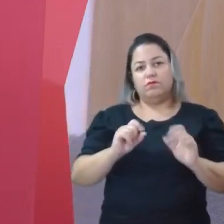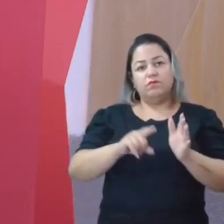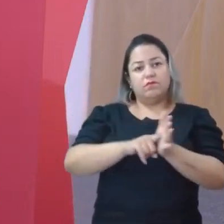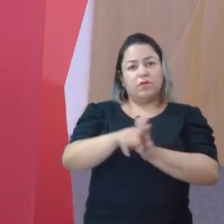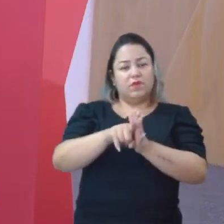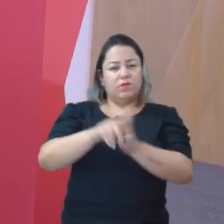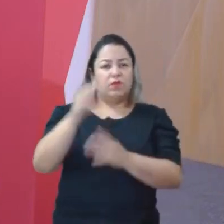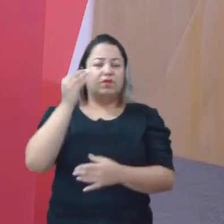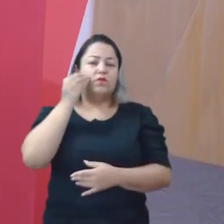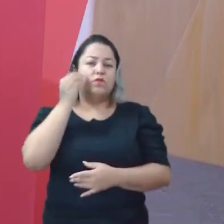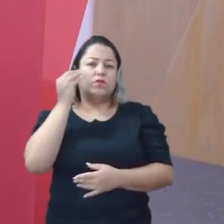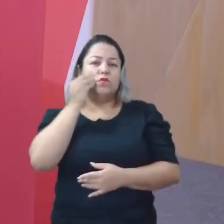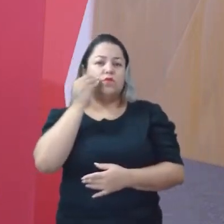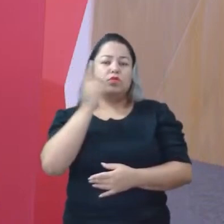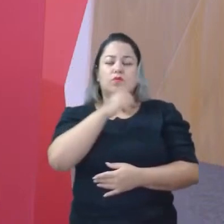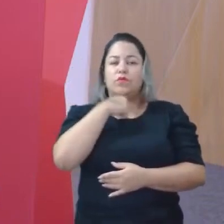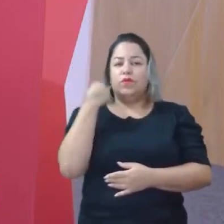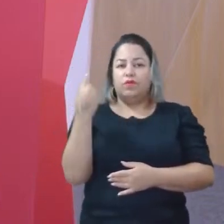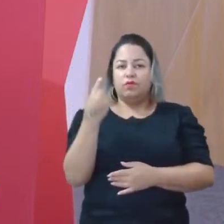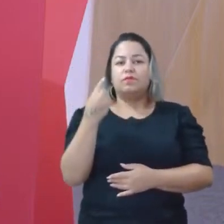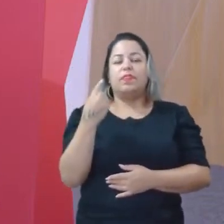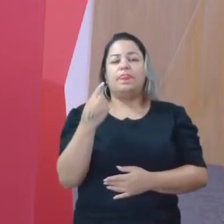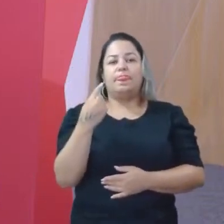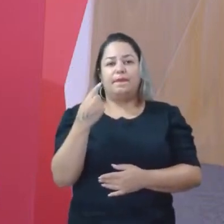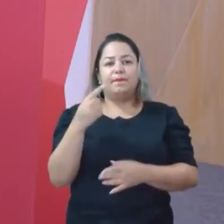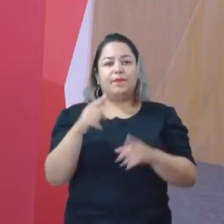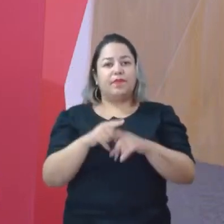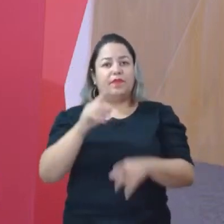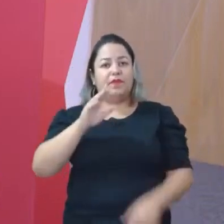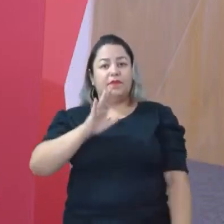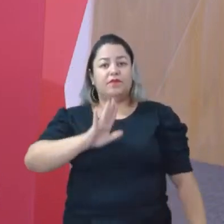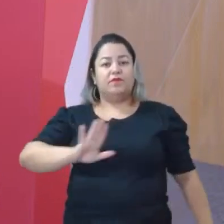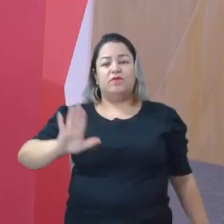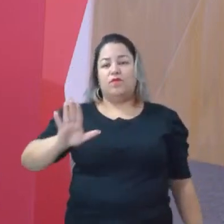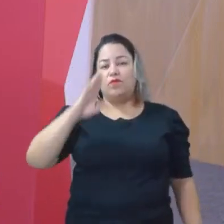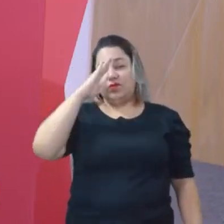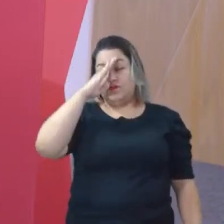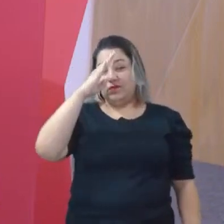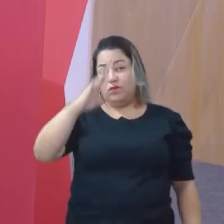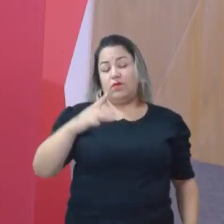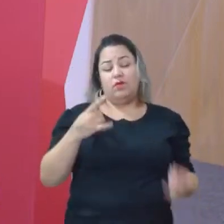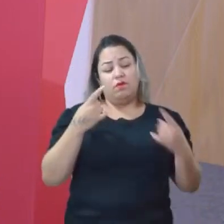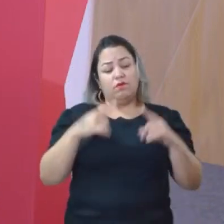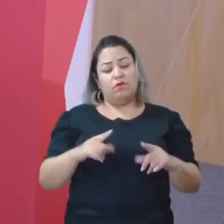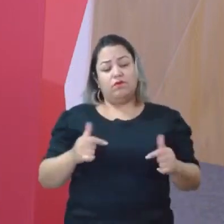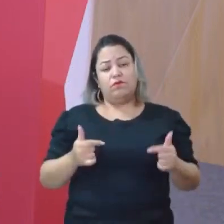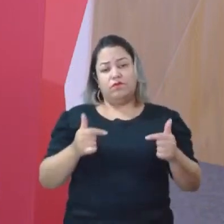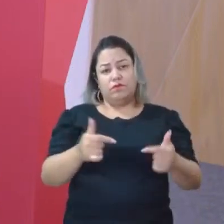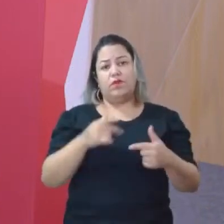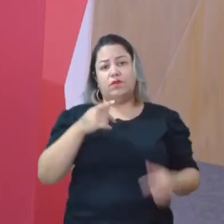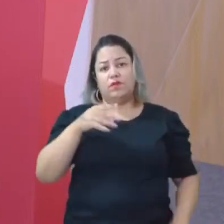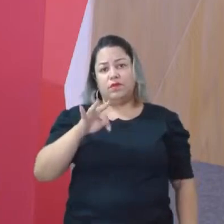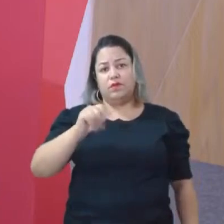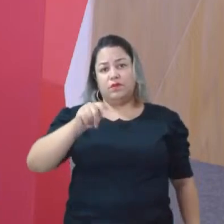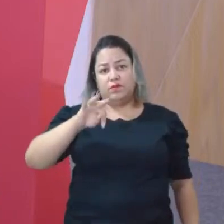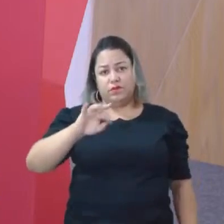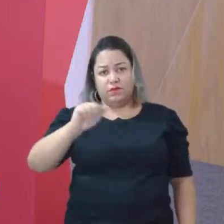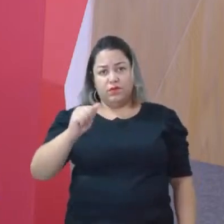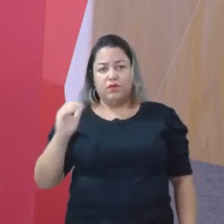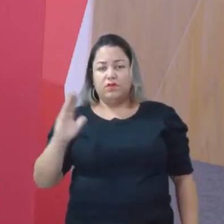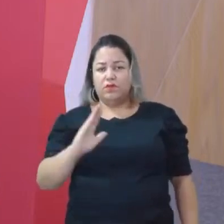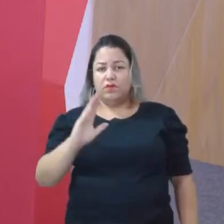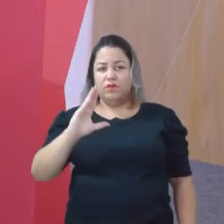aquela tentativa de homicídio cometida, então, por um candidato aí bolsonarista contra o militante petista Charles